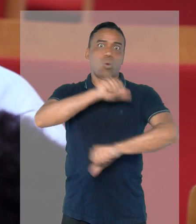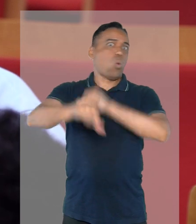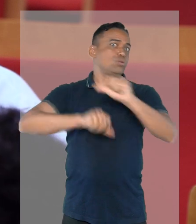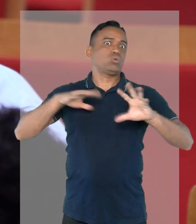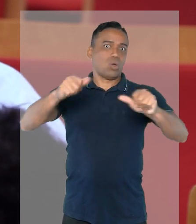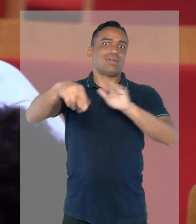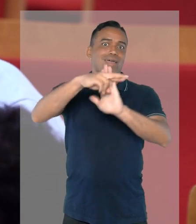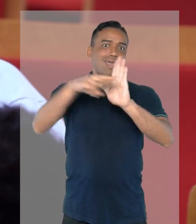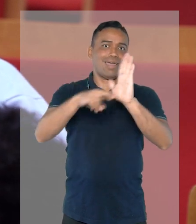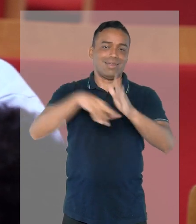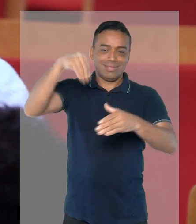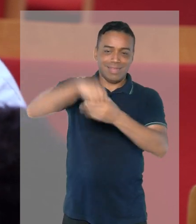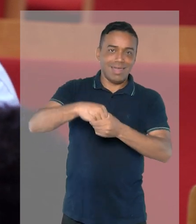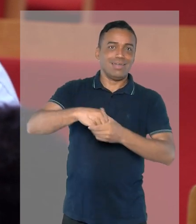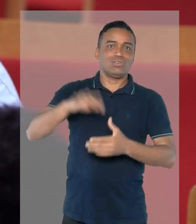reforça